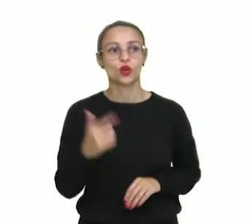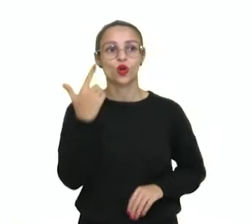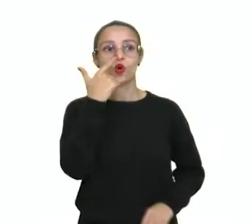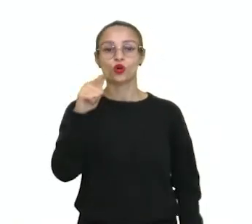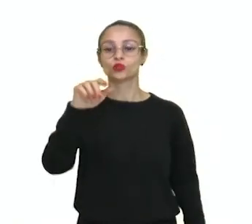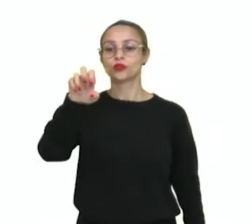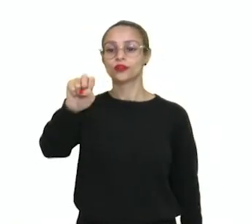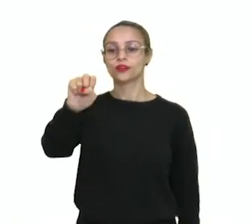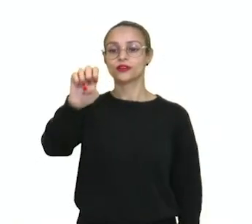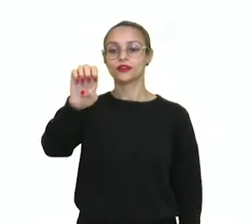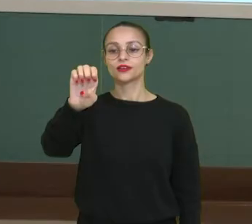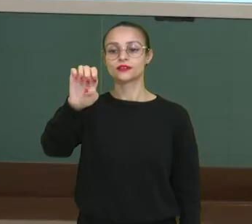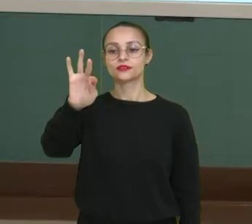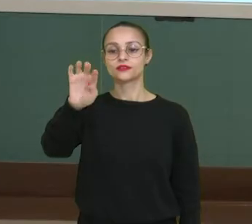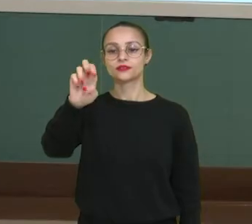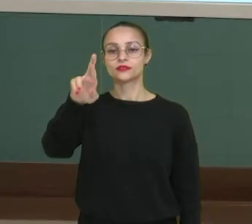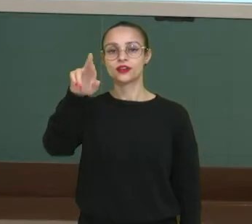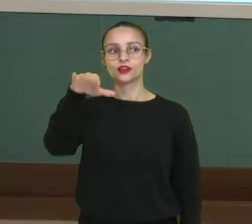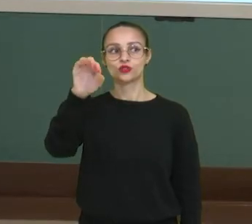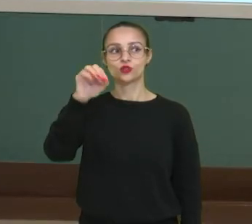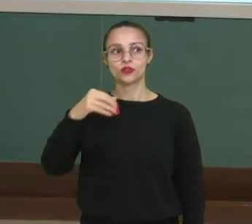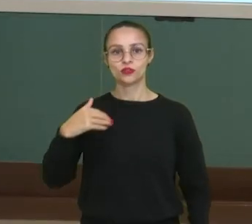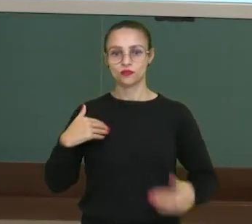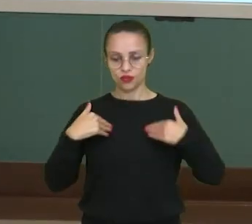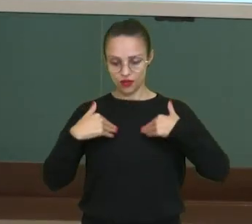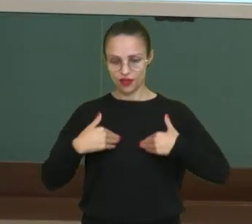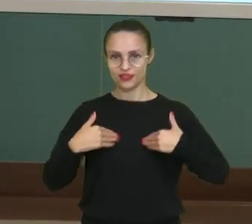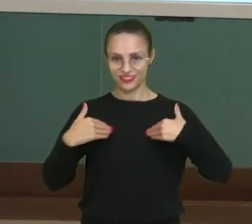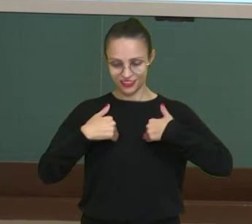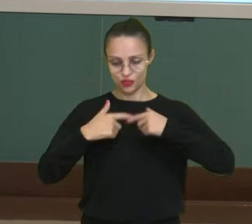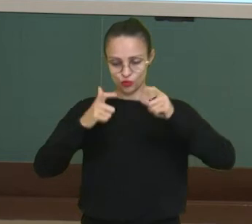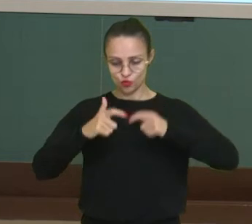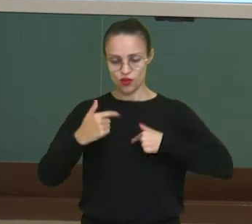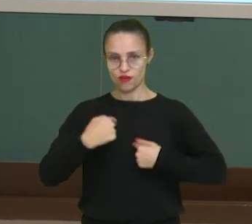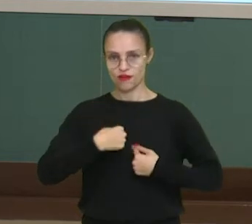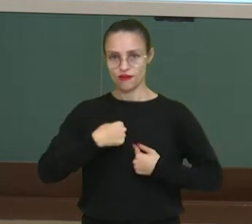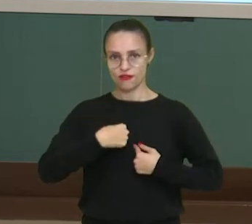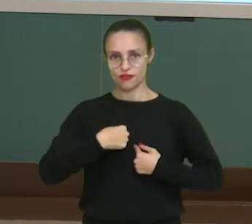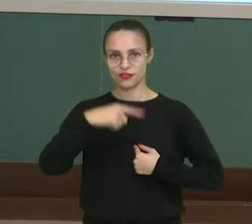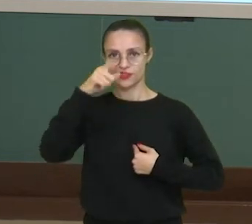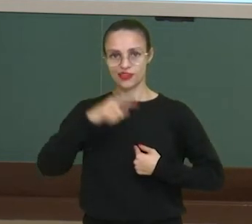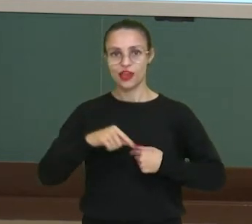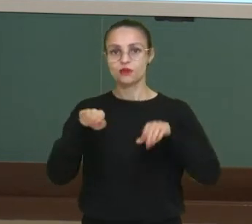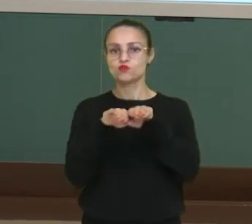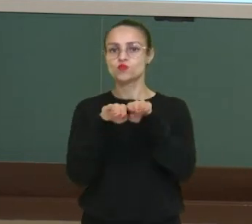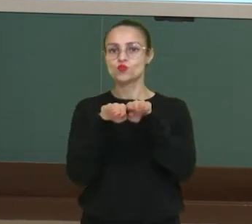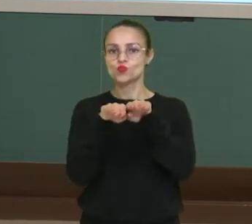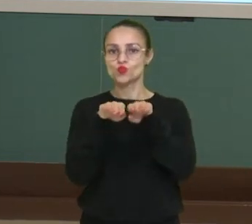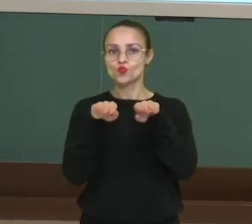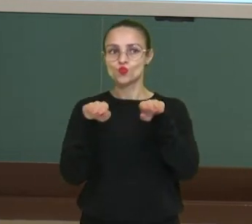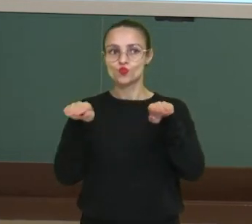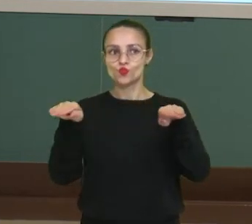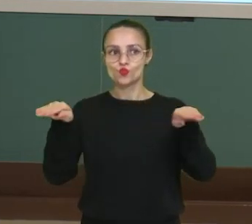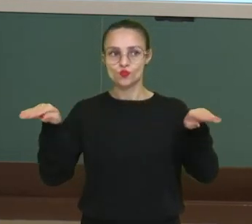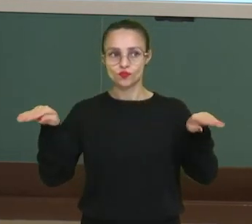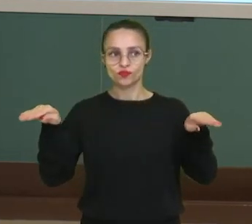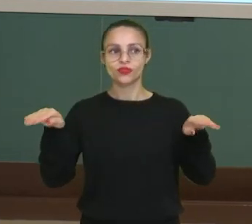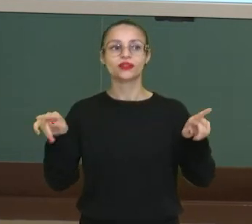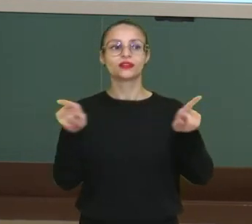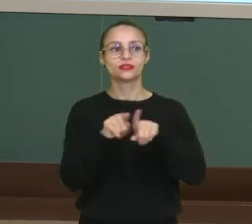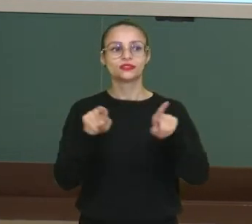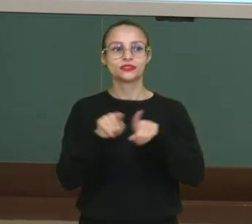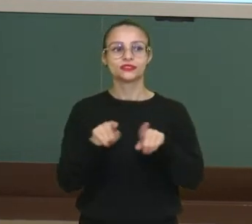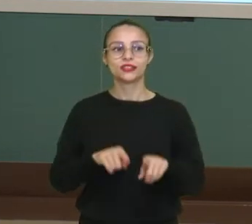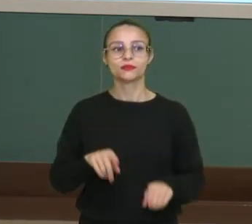que fica nessa região aqui central no nosso peito, é um osso plano. Nós temos, por